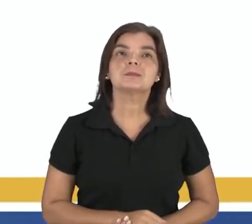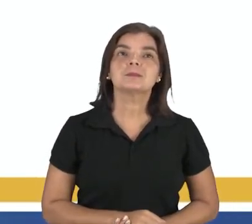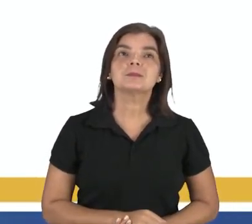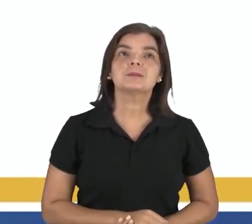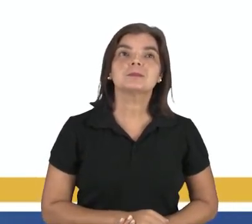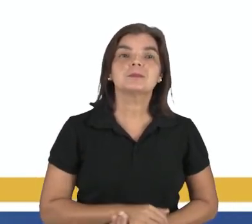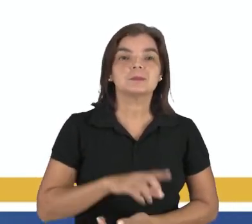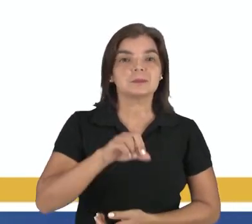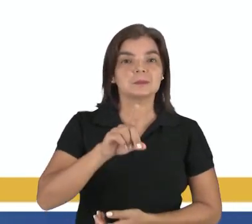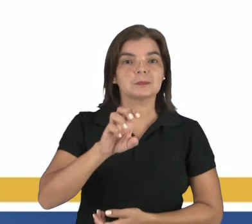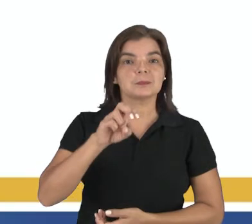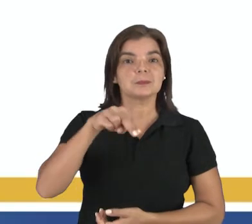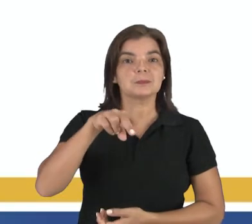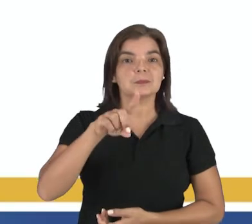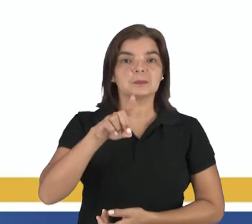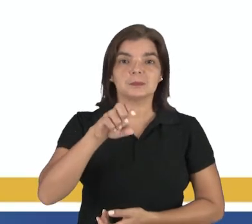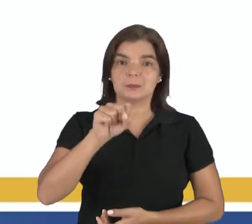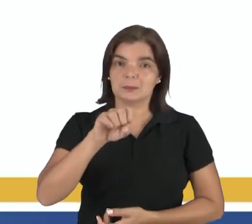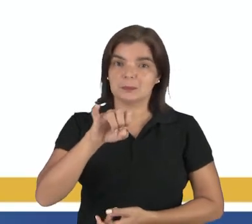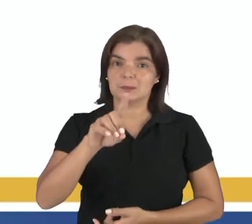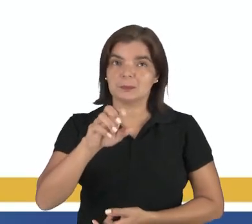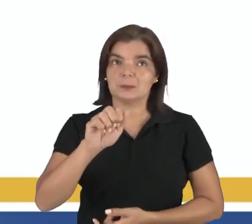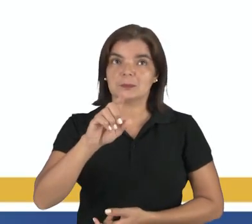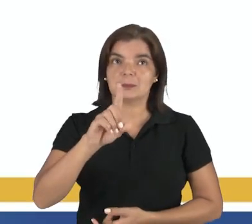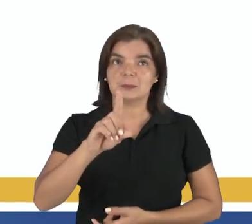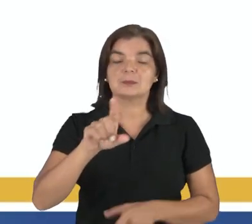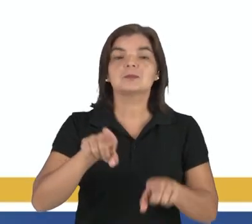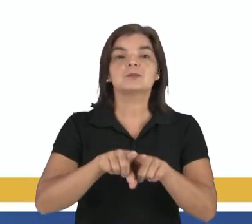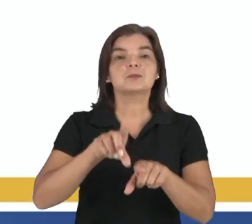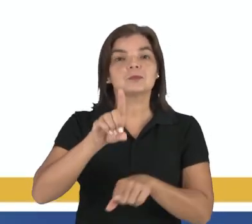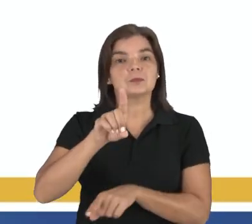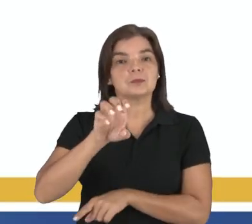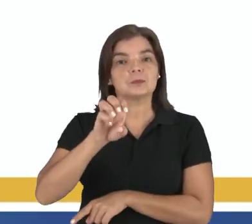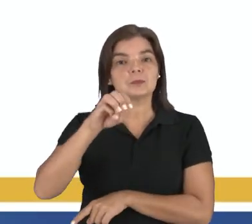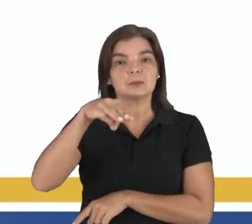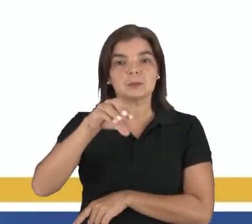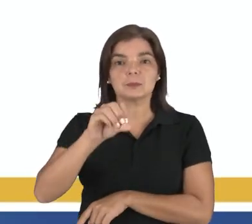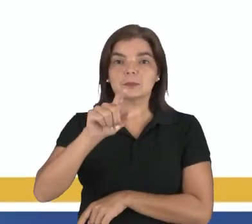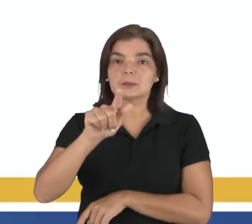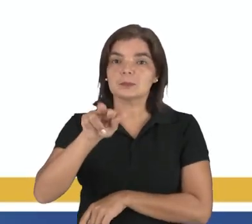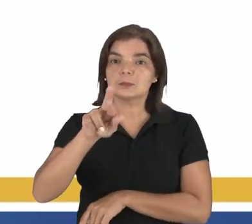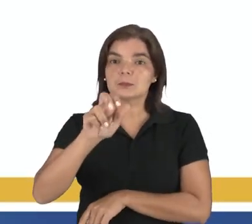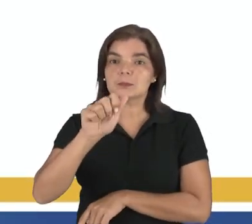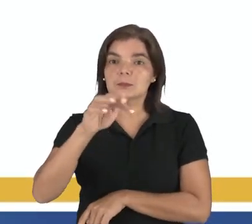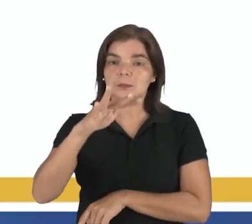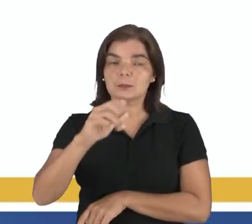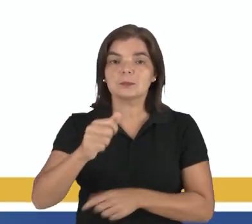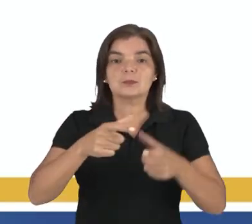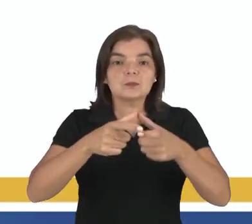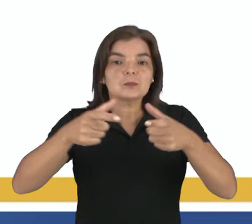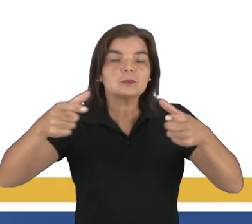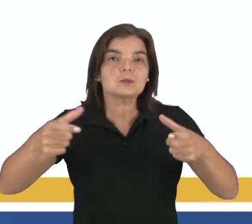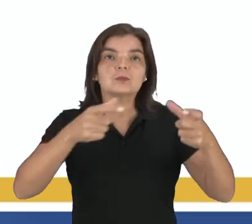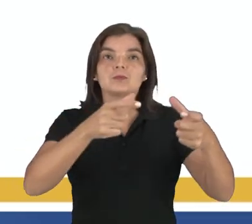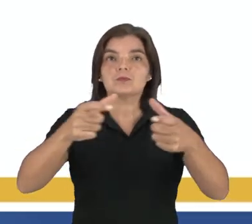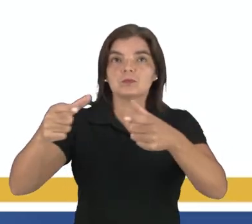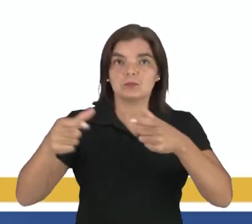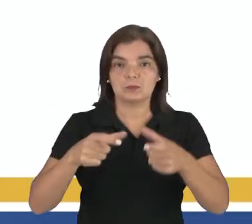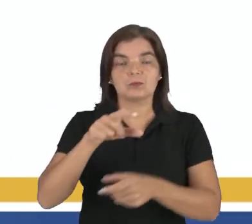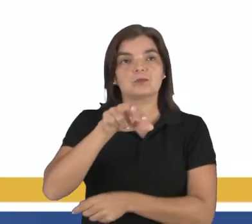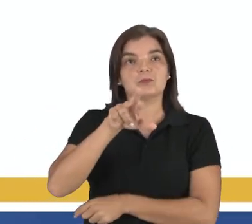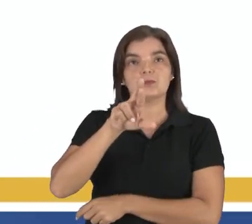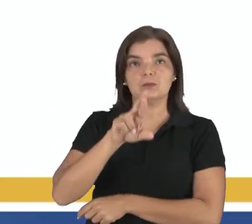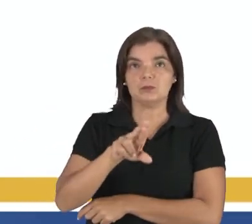especial? Densidade demográfica. A densidade demográfica de uma região é a